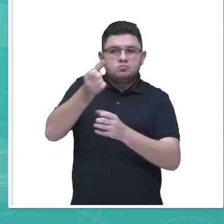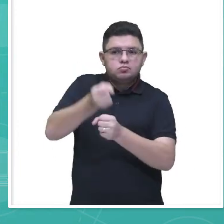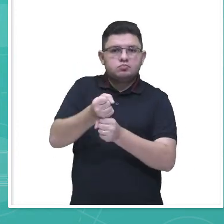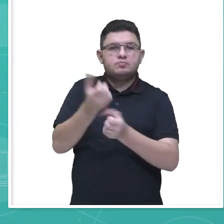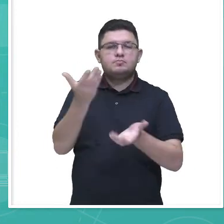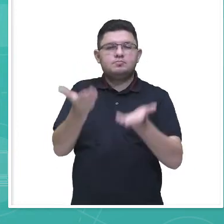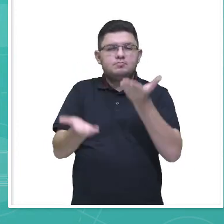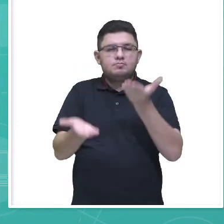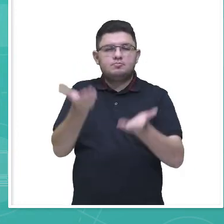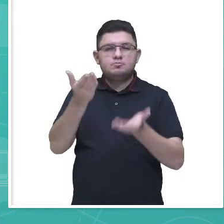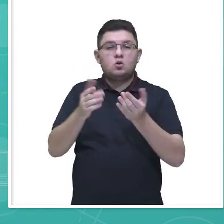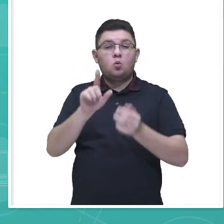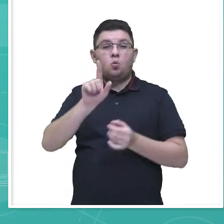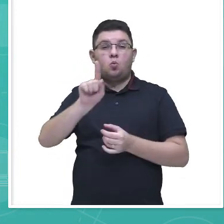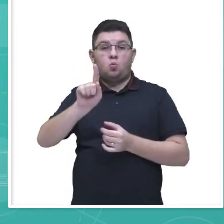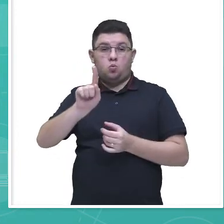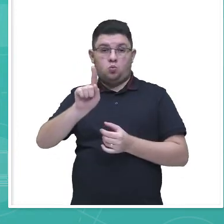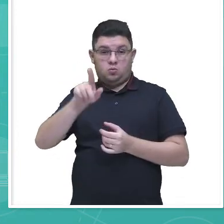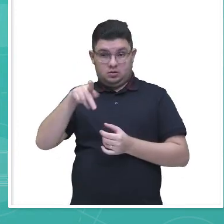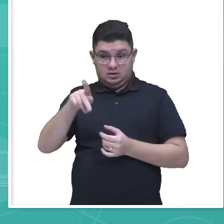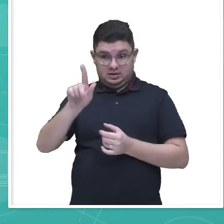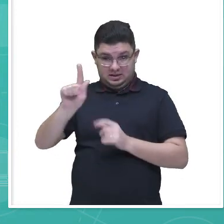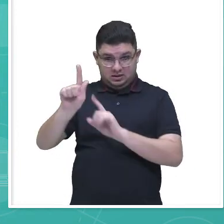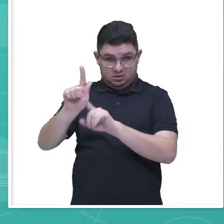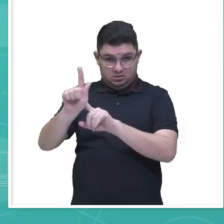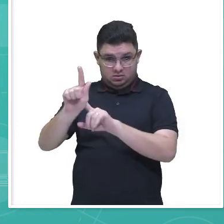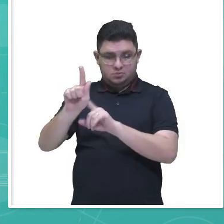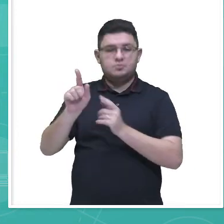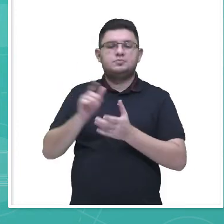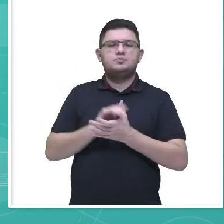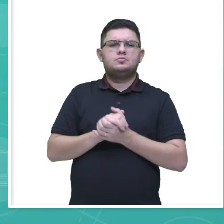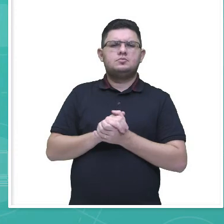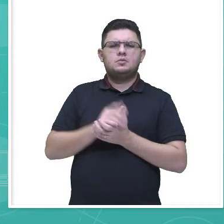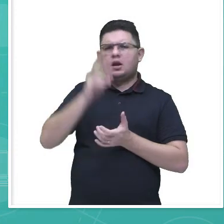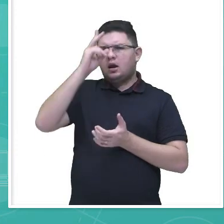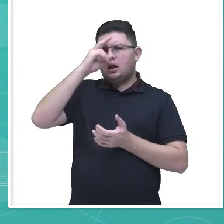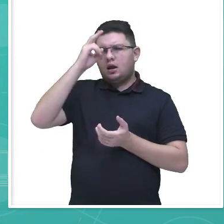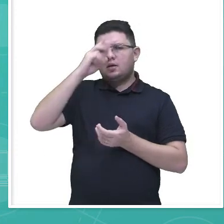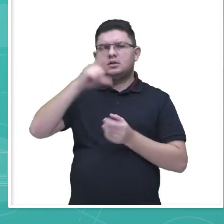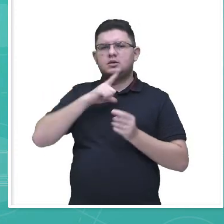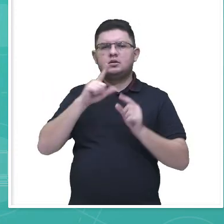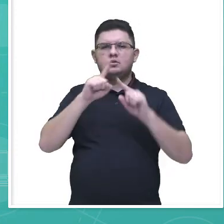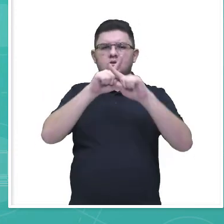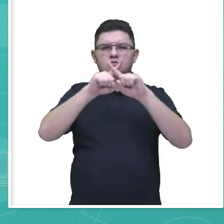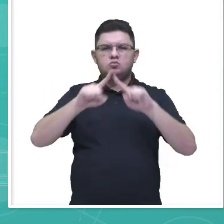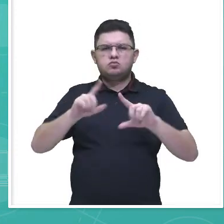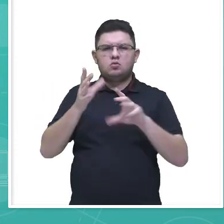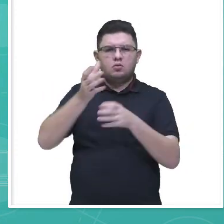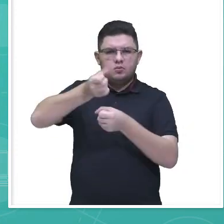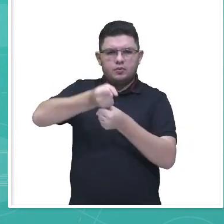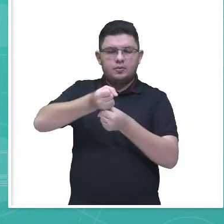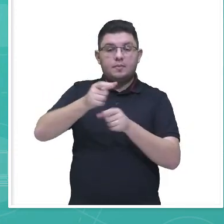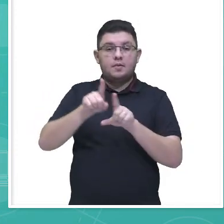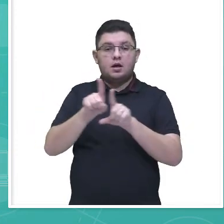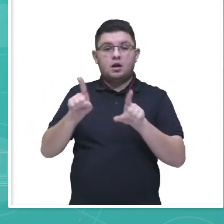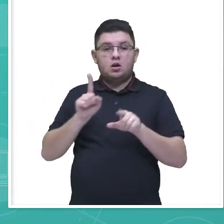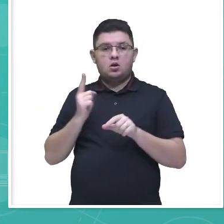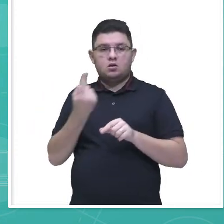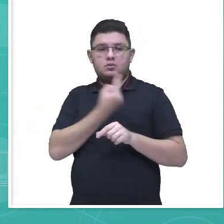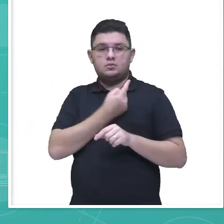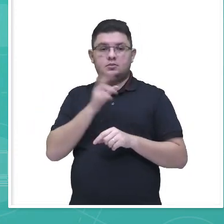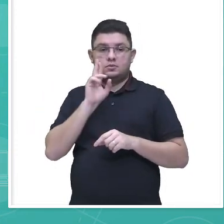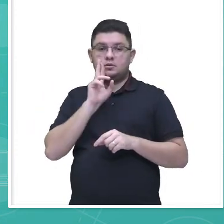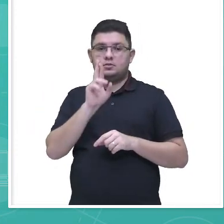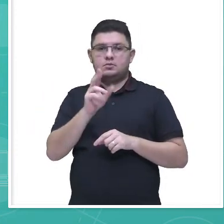a gente tem ali aquela fórmula para a gente chegar ao resultado da nossa questão, mas a gente vai rapidinho aí para o nosso gabarito,